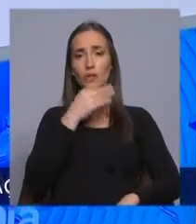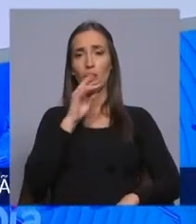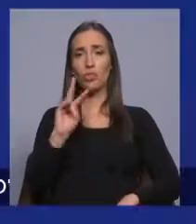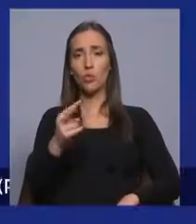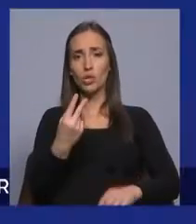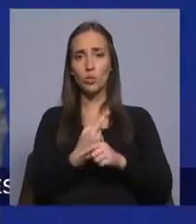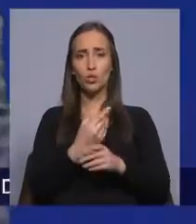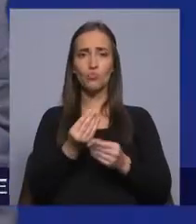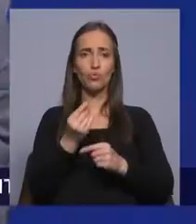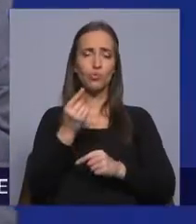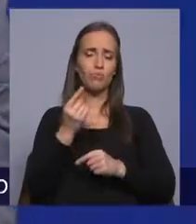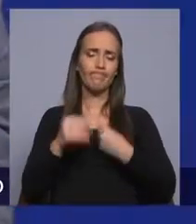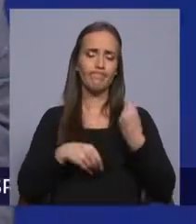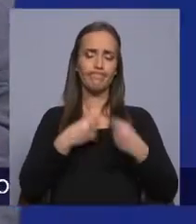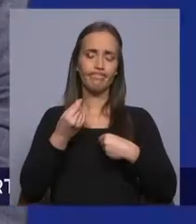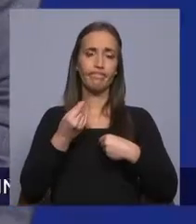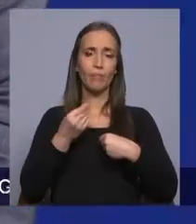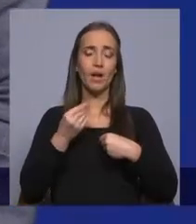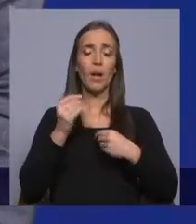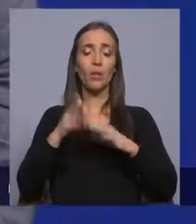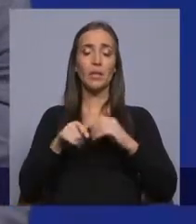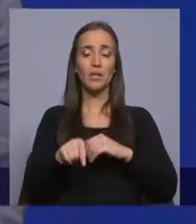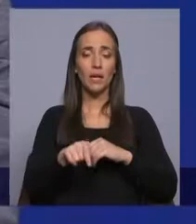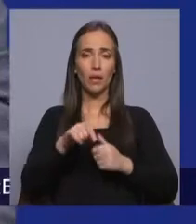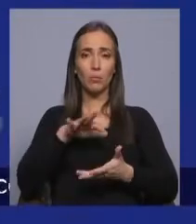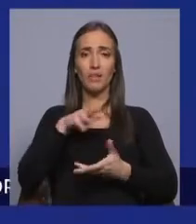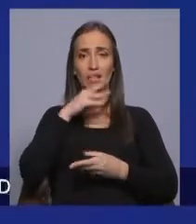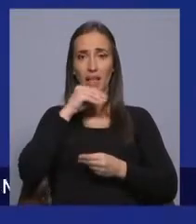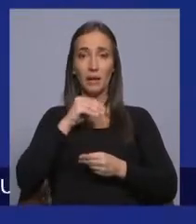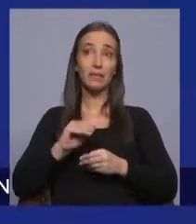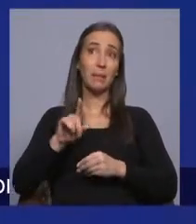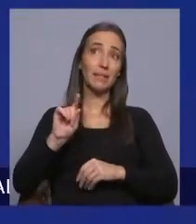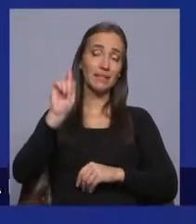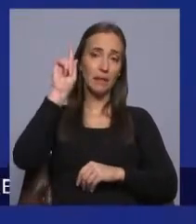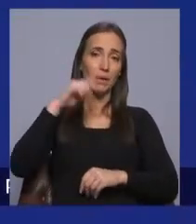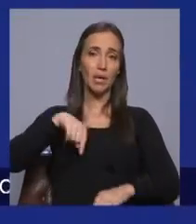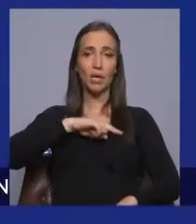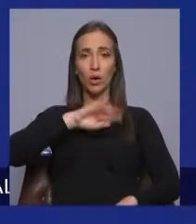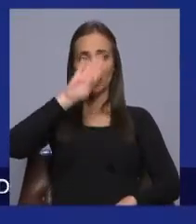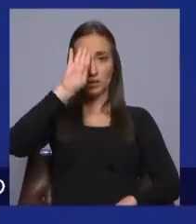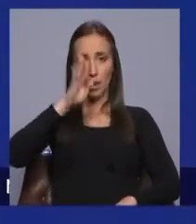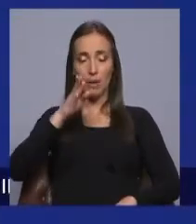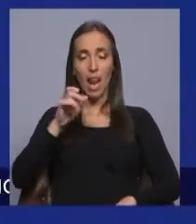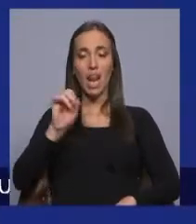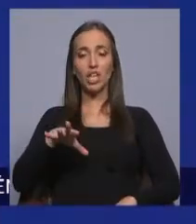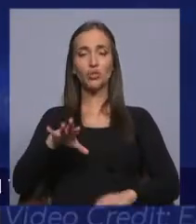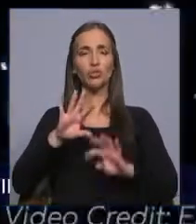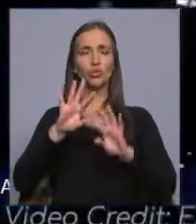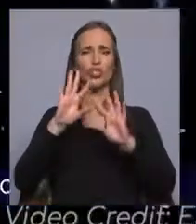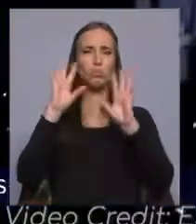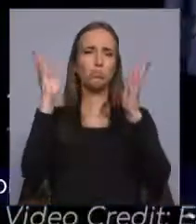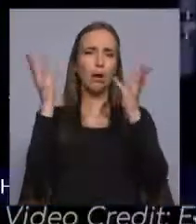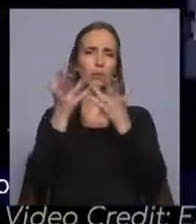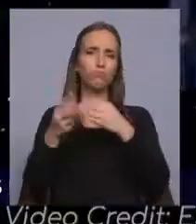aquilo que nos espera, não só aqui na Terra, mas também acima da Terra. Nós sabemos que o lixo espacial é uma preocupação cada vez mais